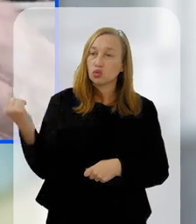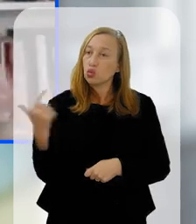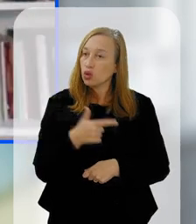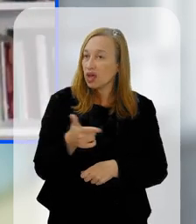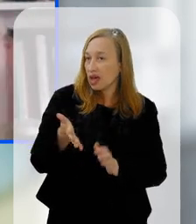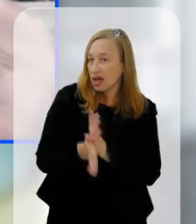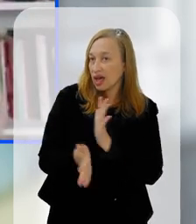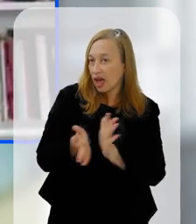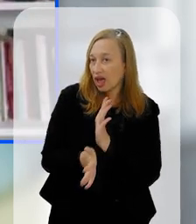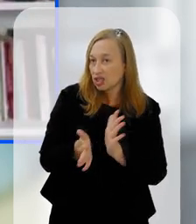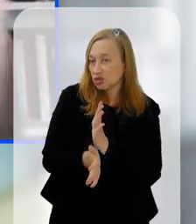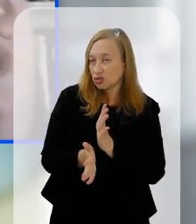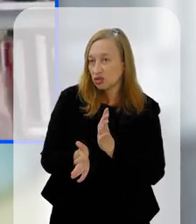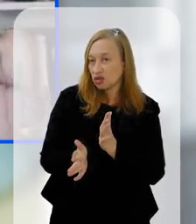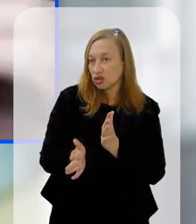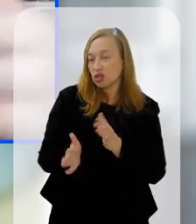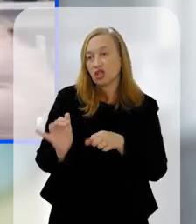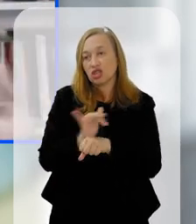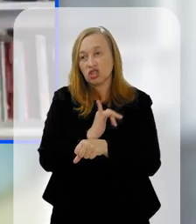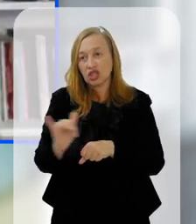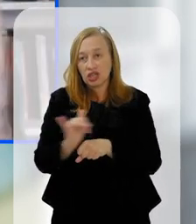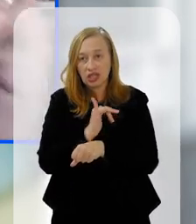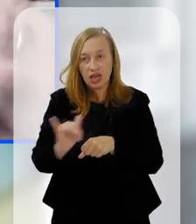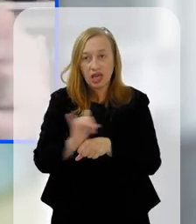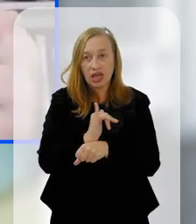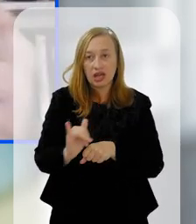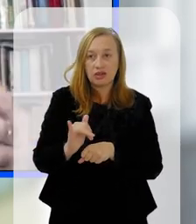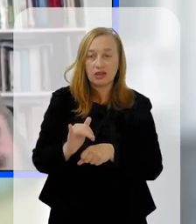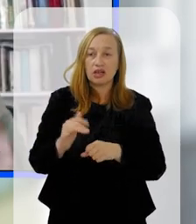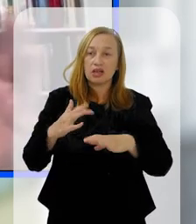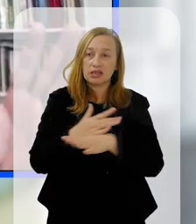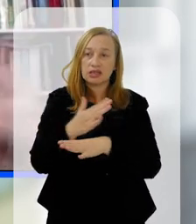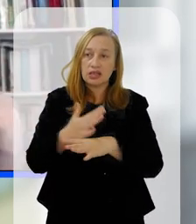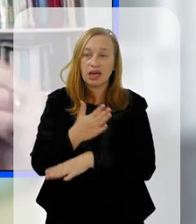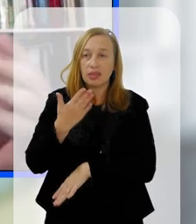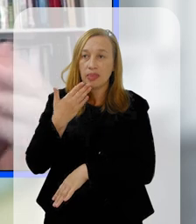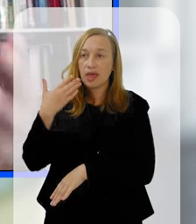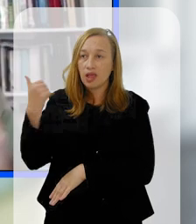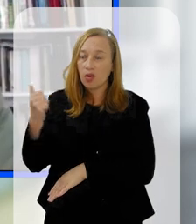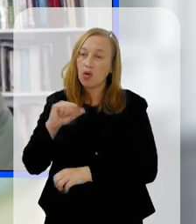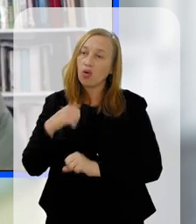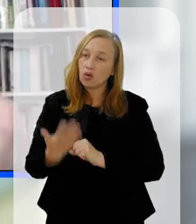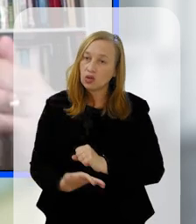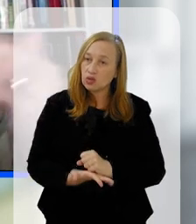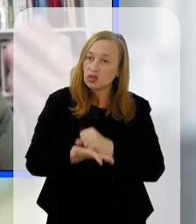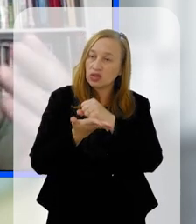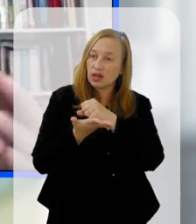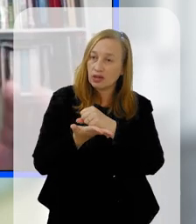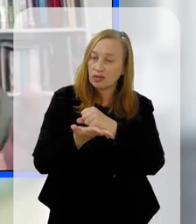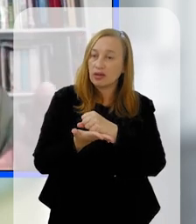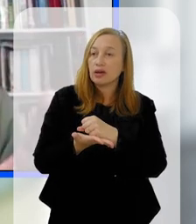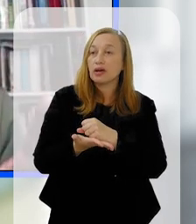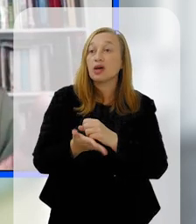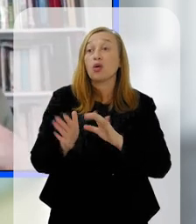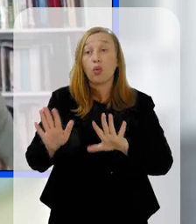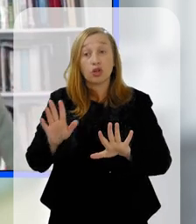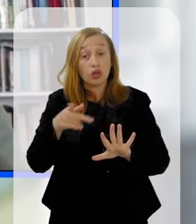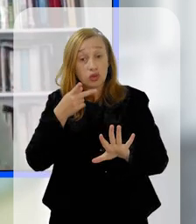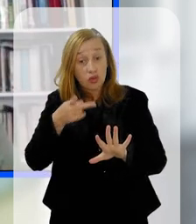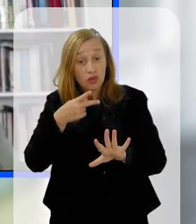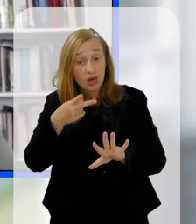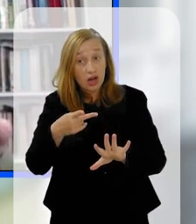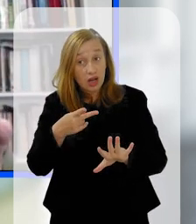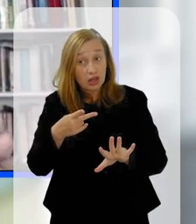medida que a gente avança em diferentes medidas, conceitos, para deixar uma cidade mais resiliente e, particularmente, muito mais